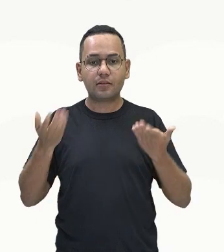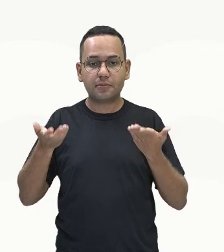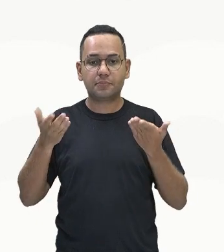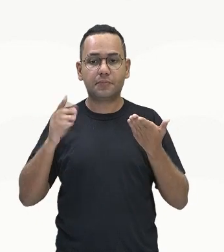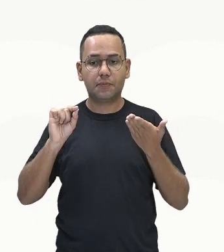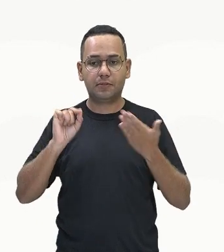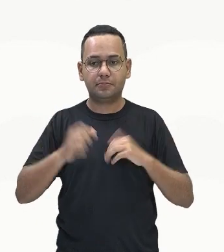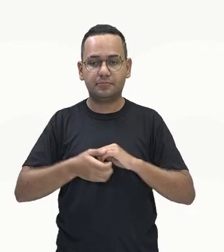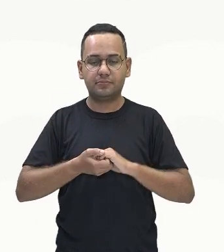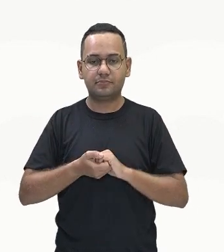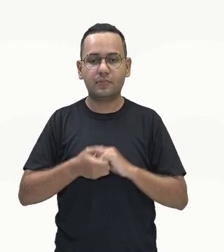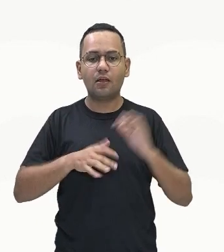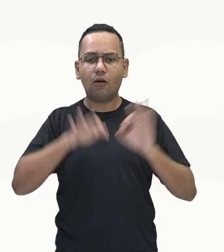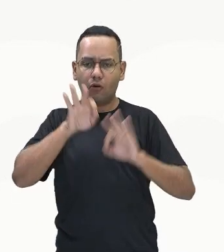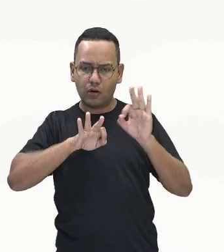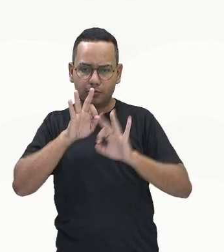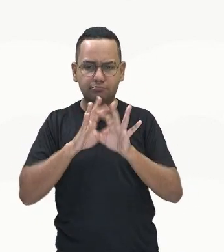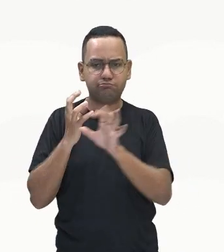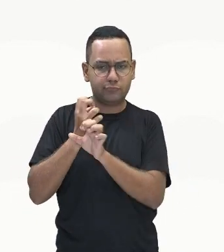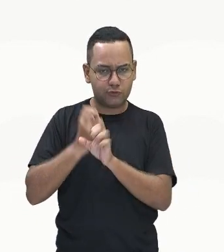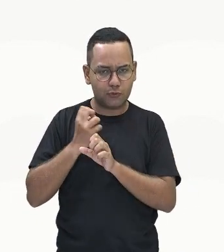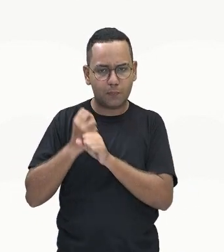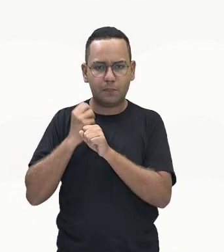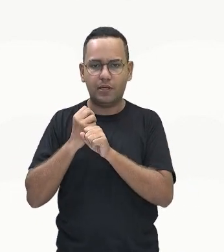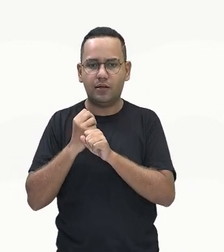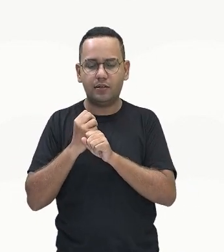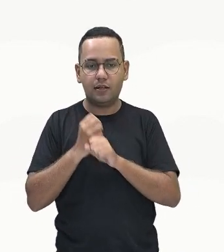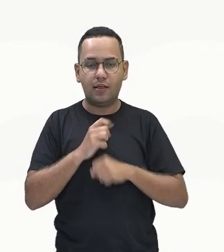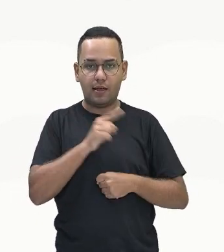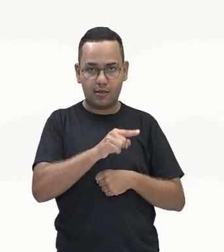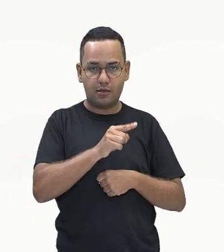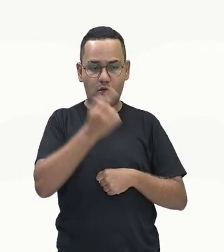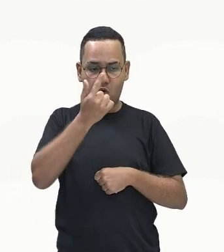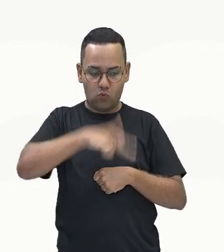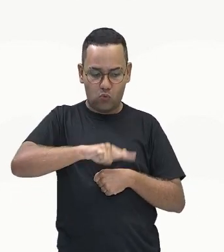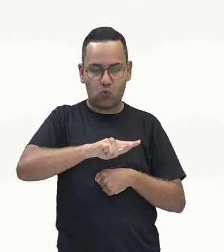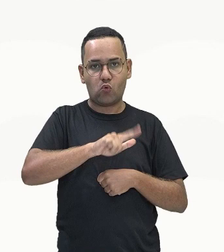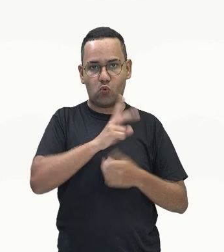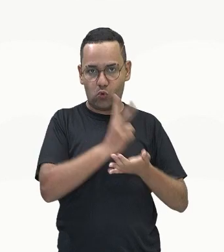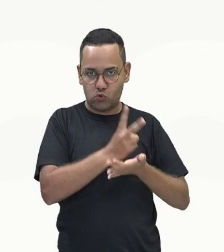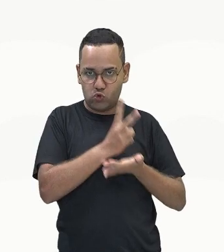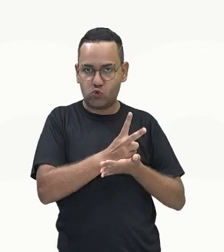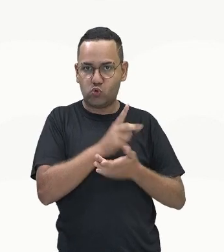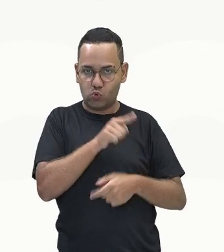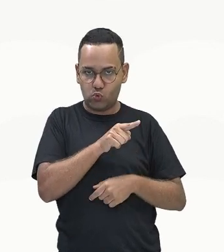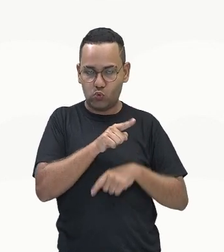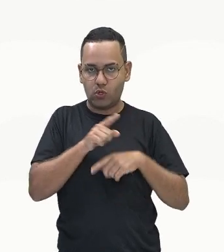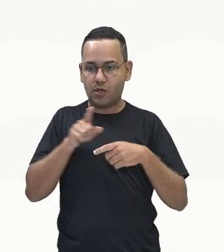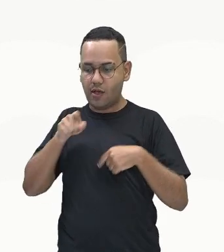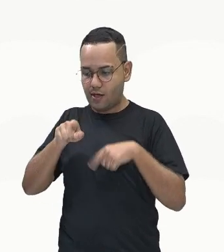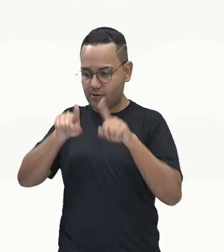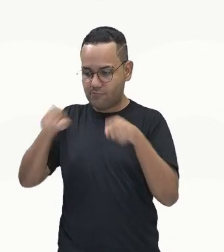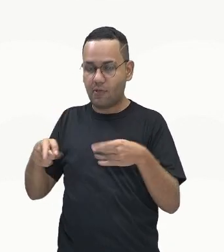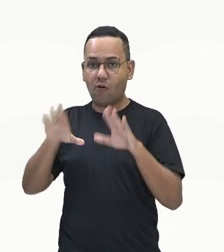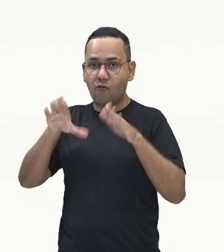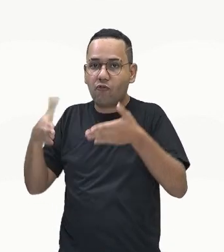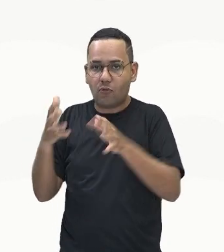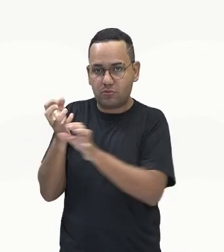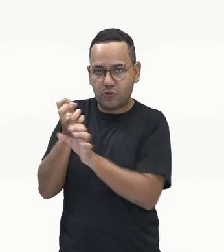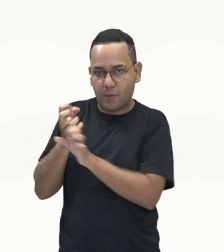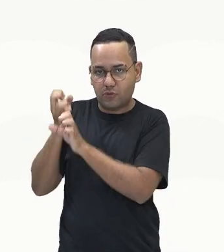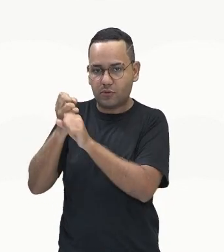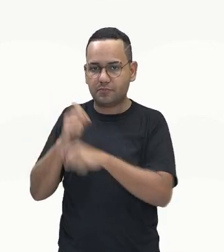Tudo bem? Fazendo aqui a nossa soma, vamos primeiro aqui realizar a soma de dentro do parêntese.